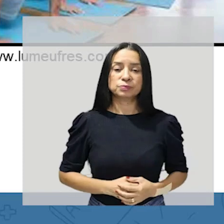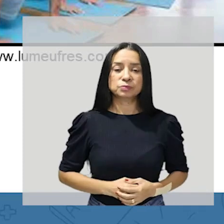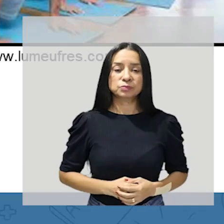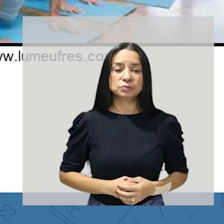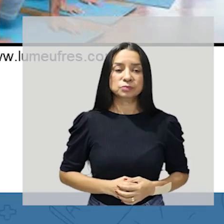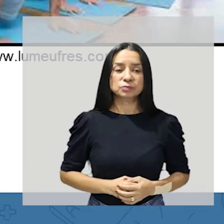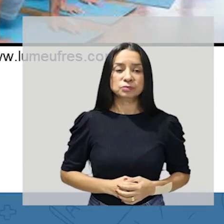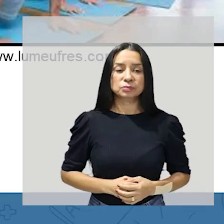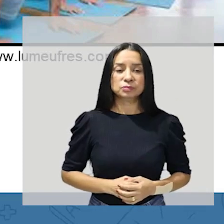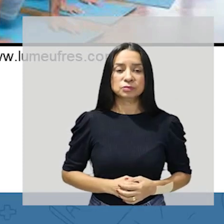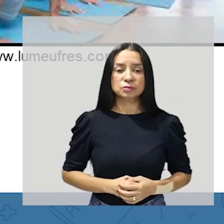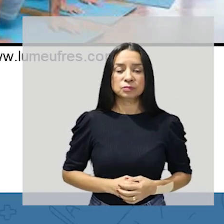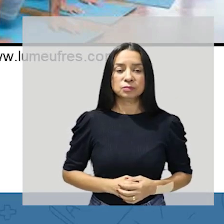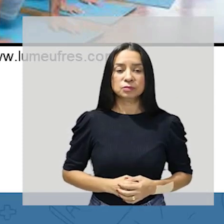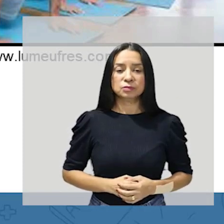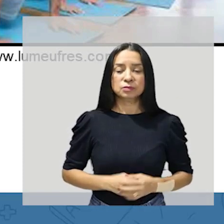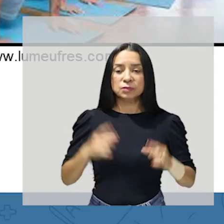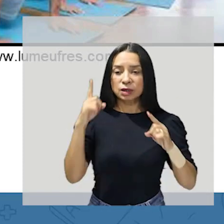tá?